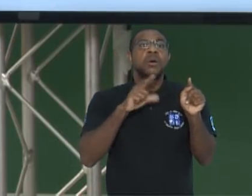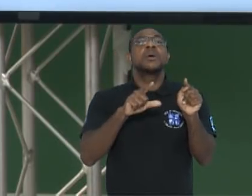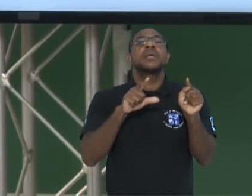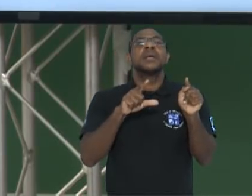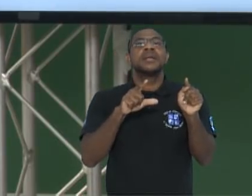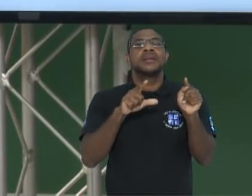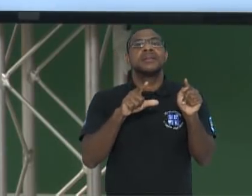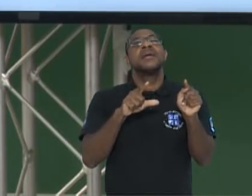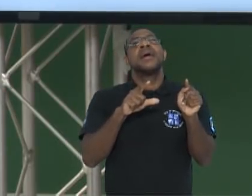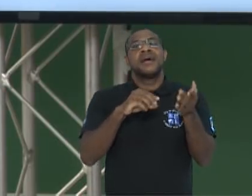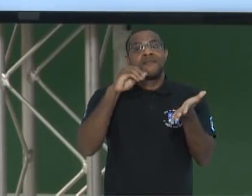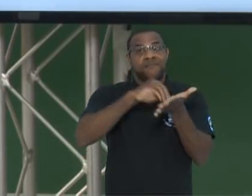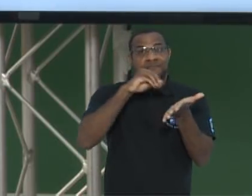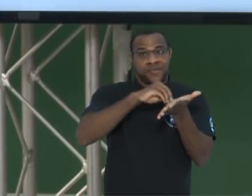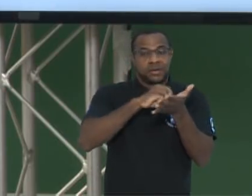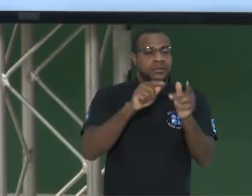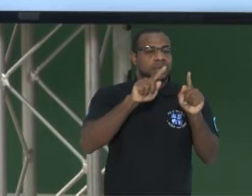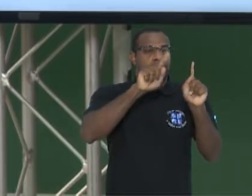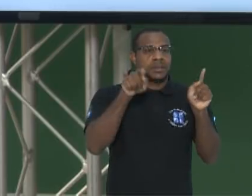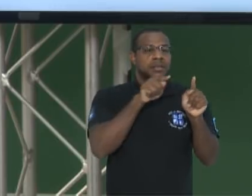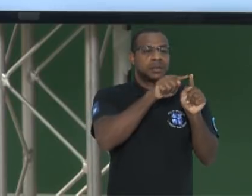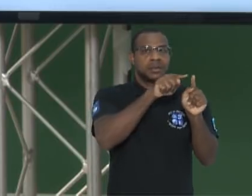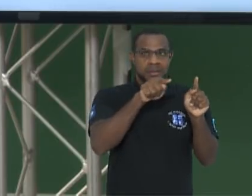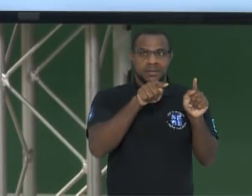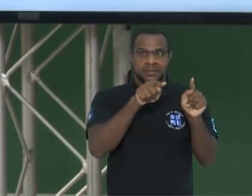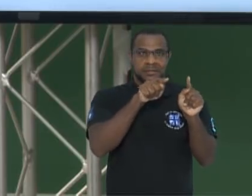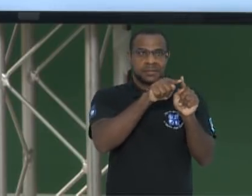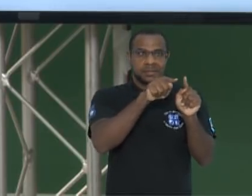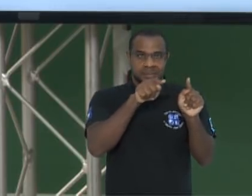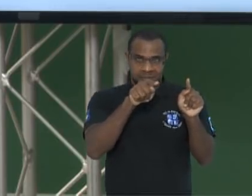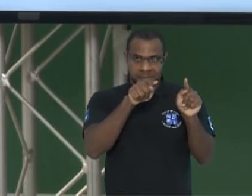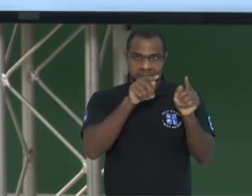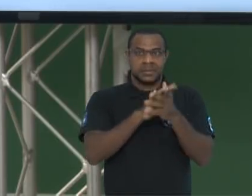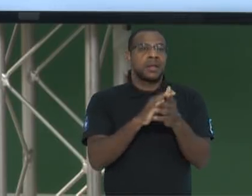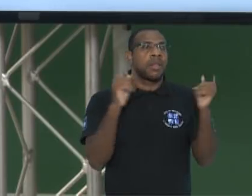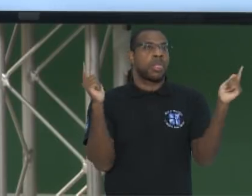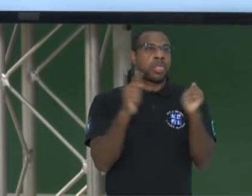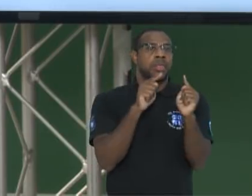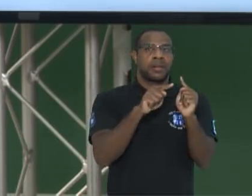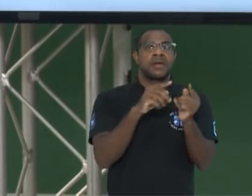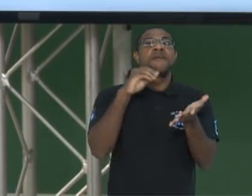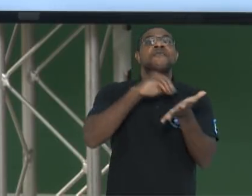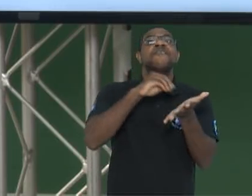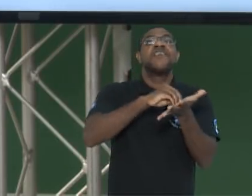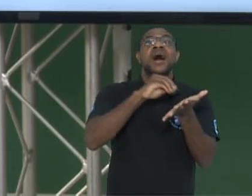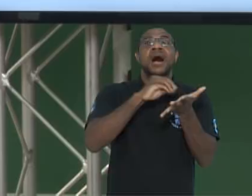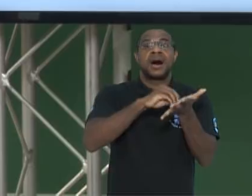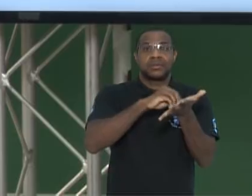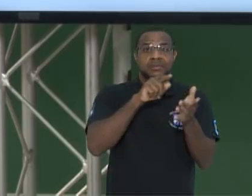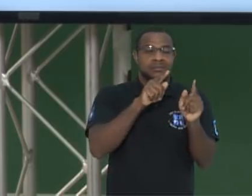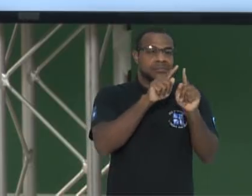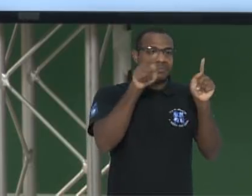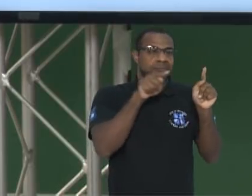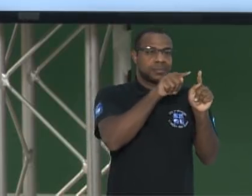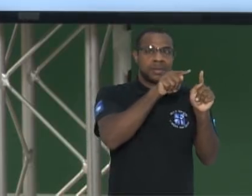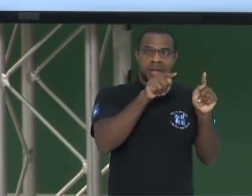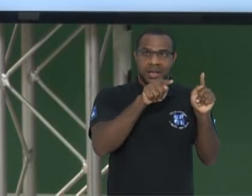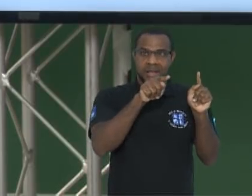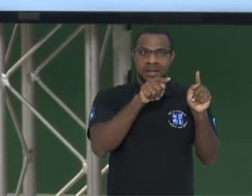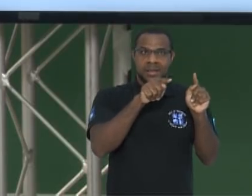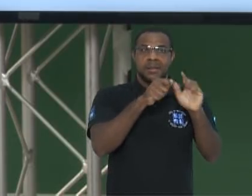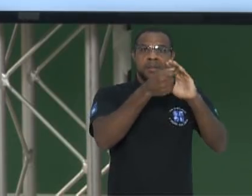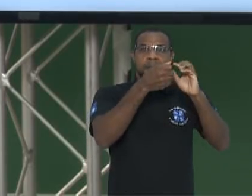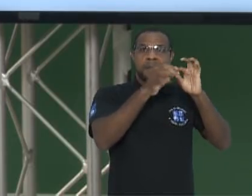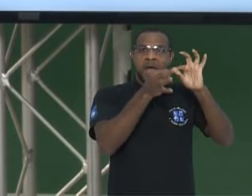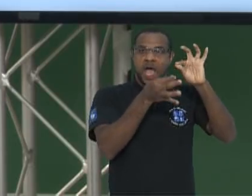conto não está presente. Né, foi excluída por conta de que a gente tem que tornar aqui o slide mais objetivo para vocês. Né? Mas tem